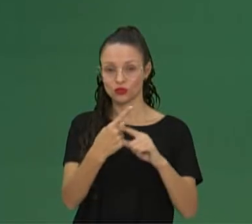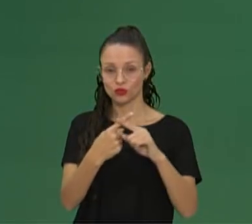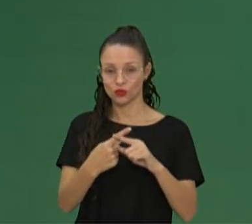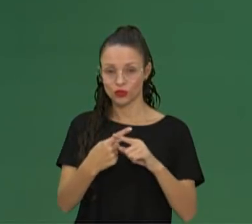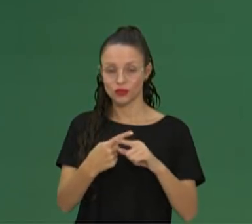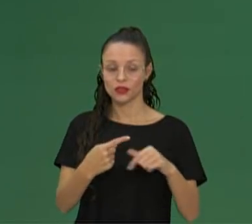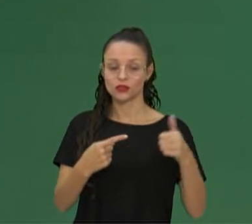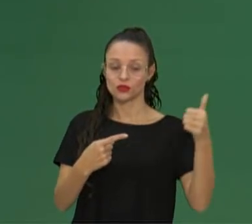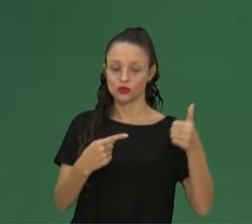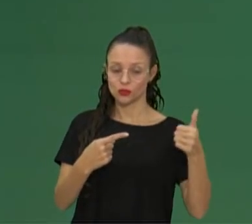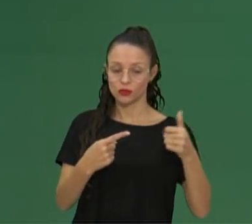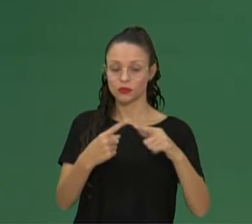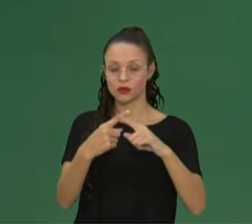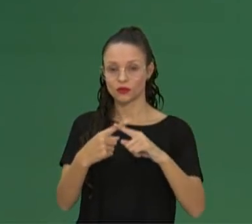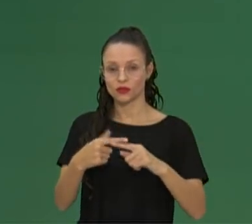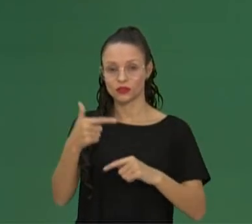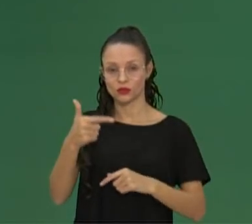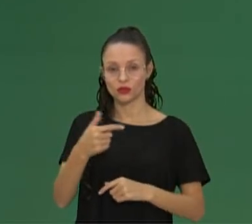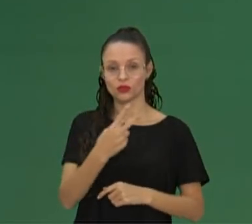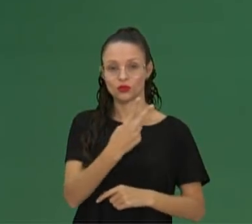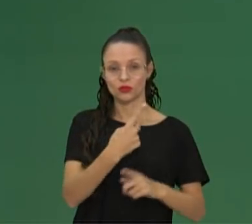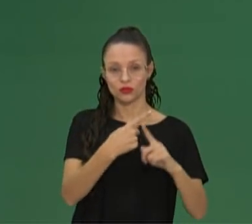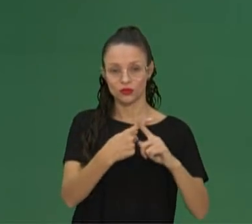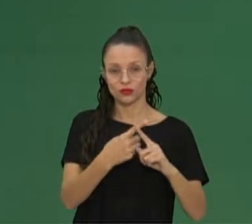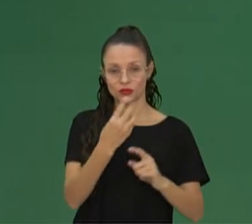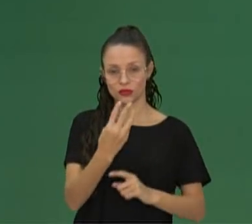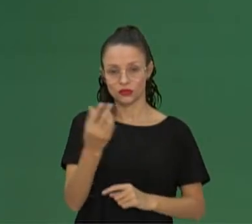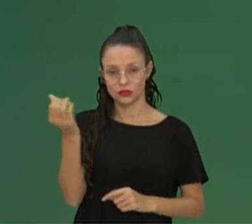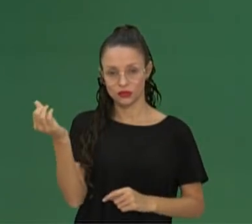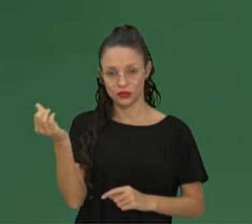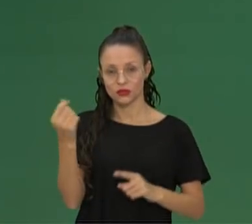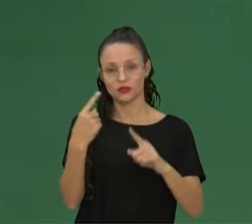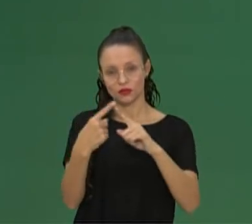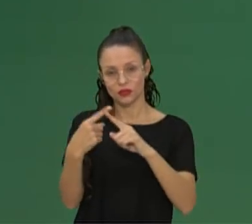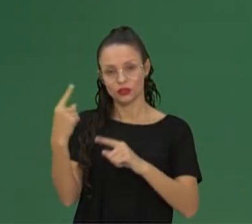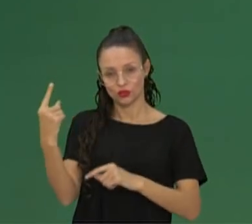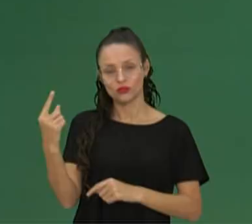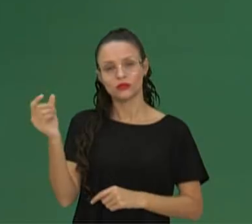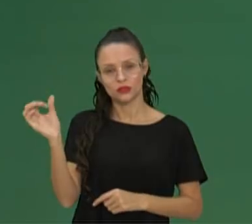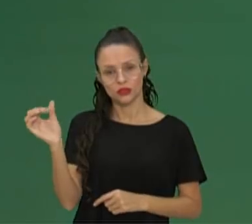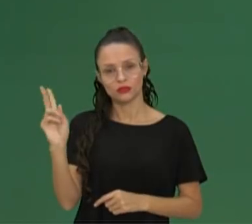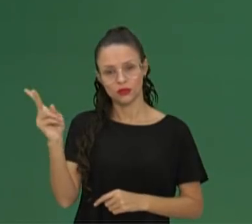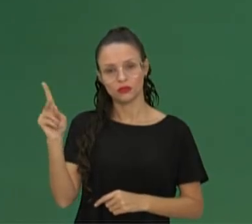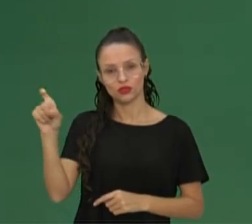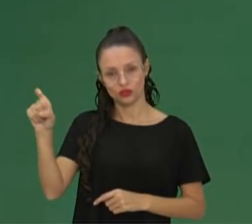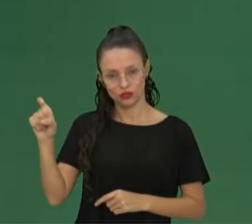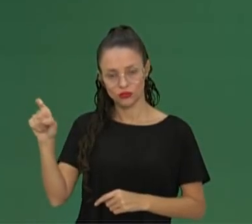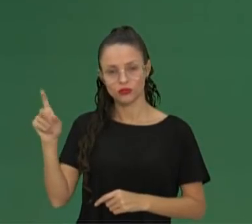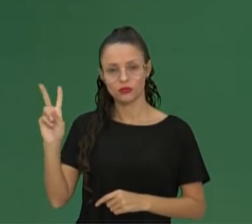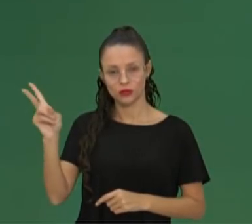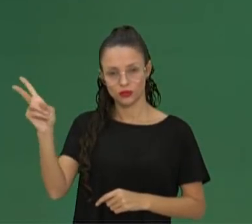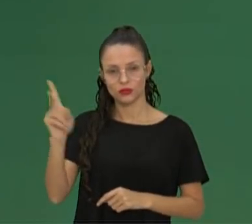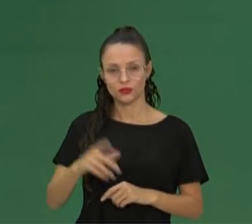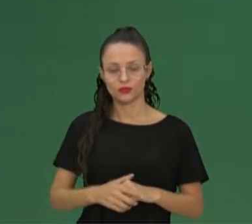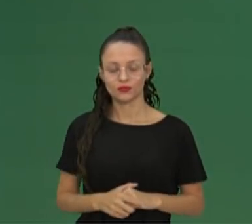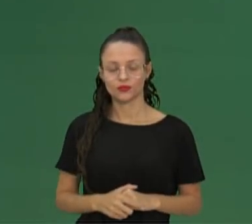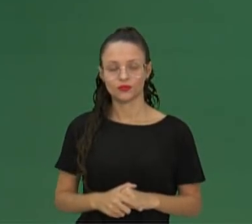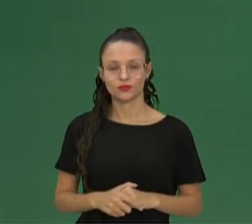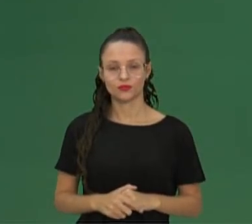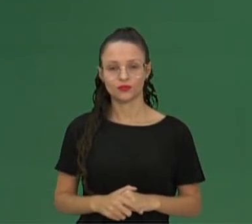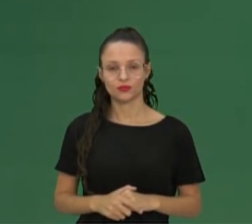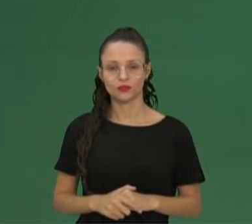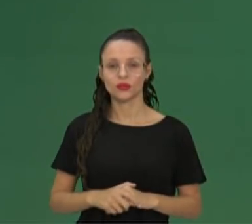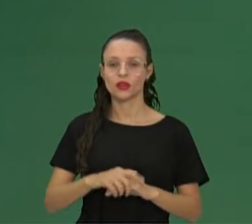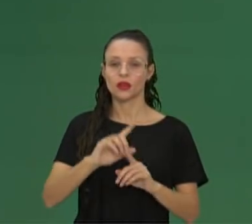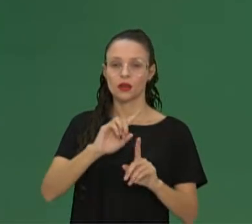vezes o segundo, 2 vezes 3 é 6, vezes 1 é 6 mesmo. E repete o x, então ficou menos 6x.